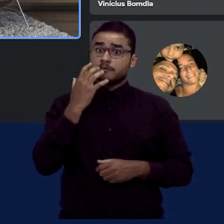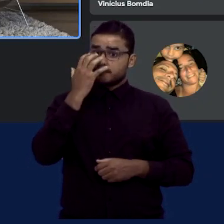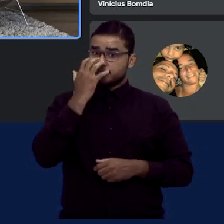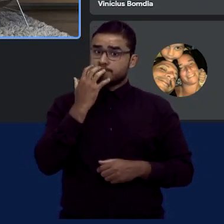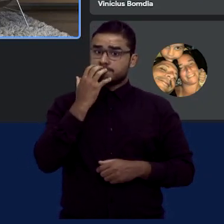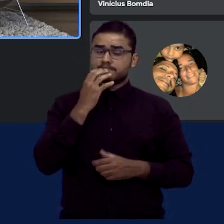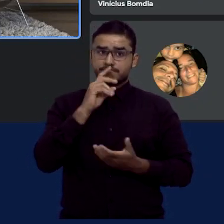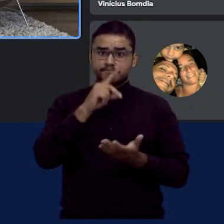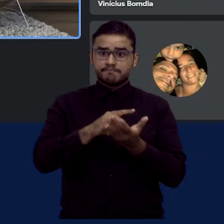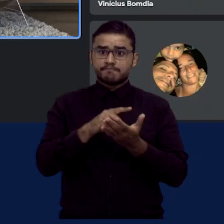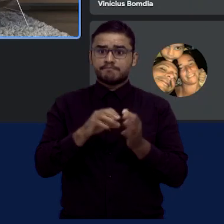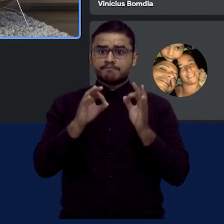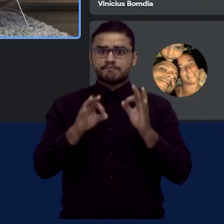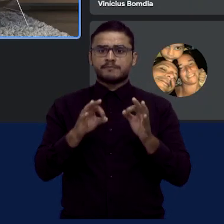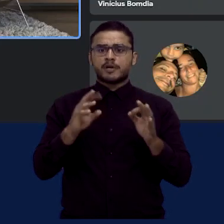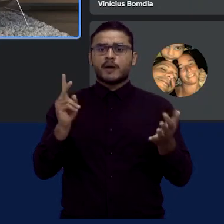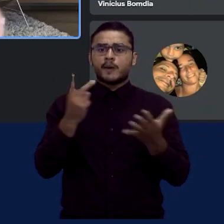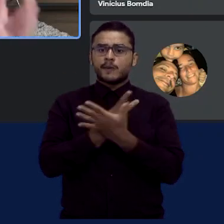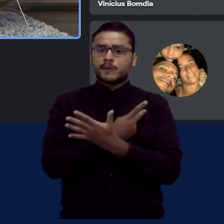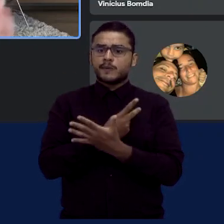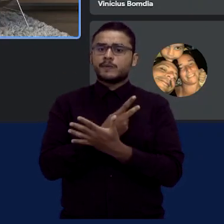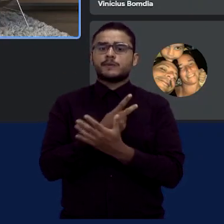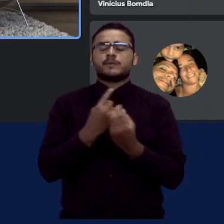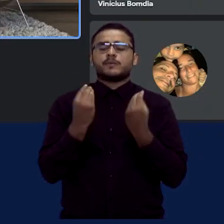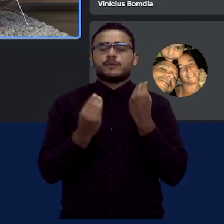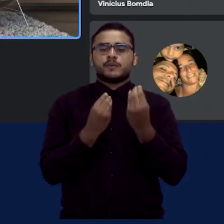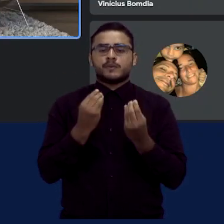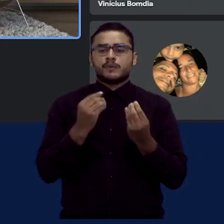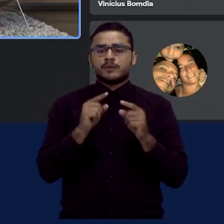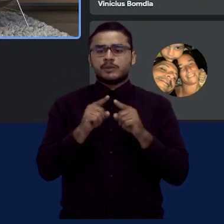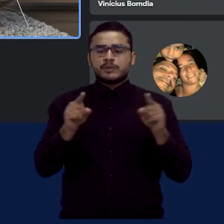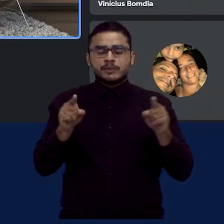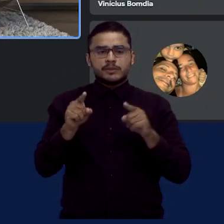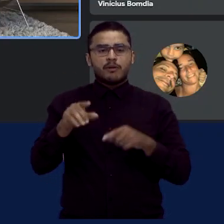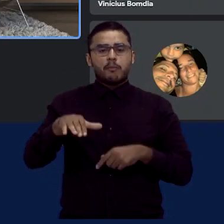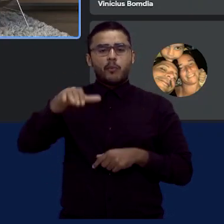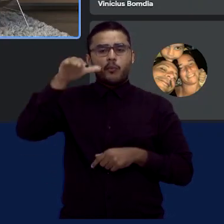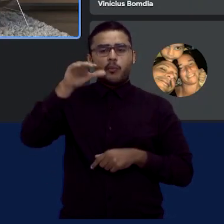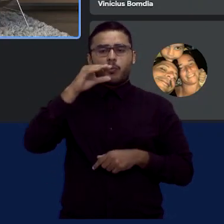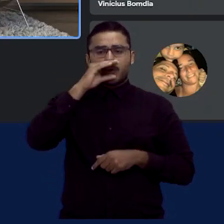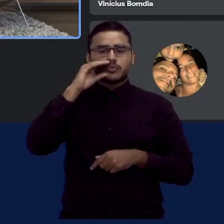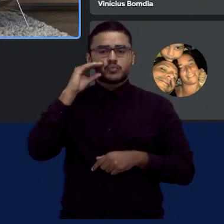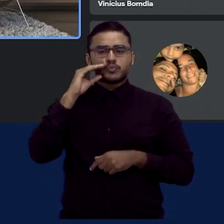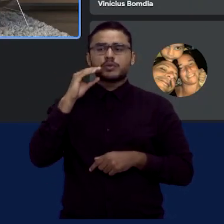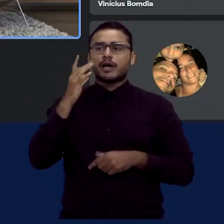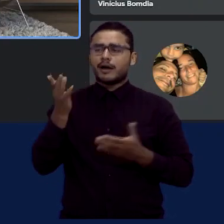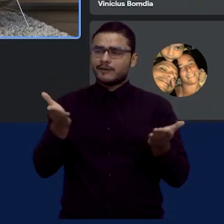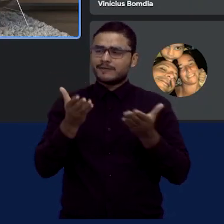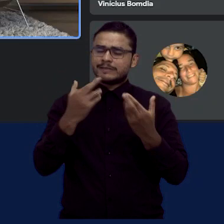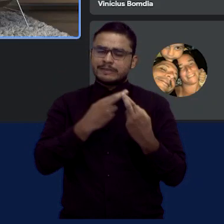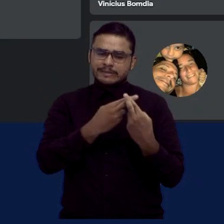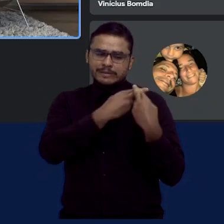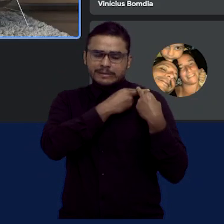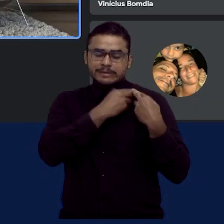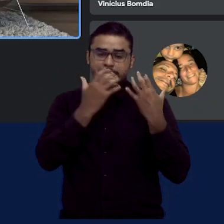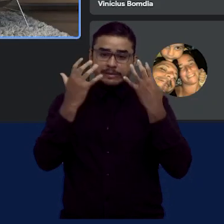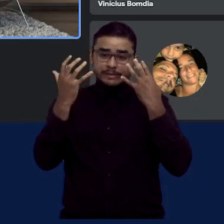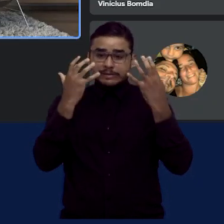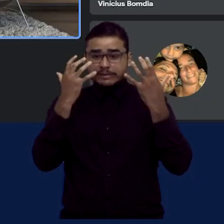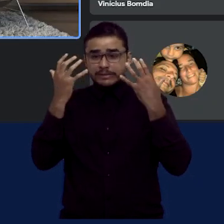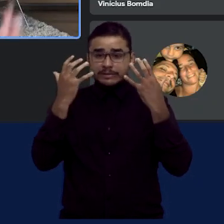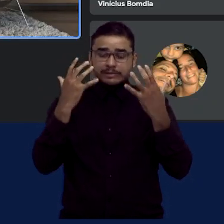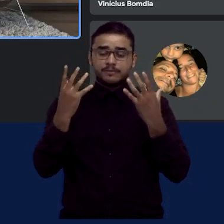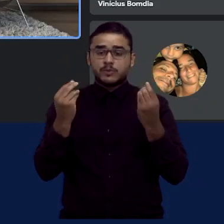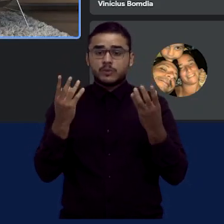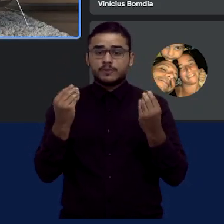as coisas do dia a dia. Parece que a gente tem que ter superpoderes ou coisa do tipo. Pois é, a gente quando cresce,